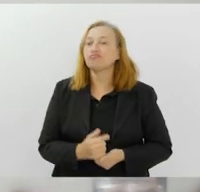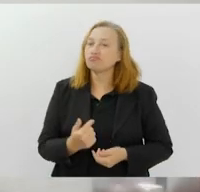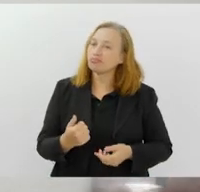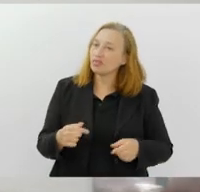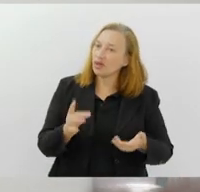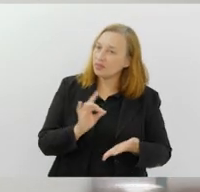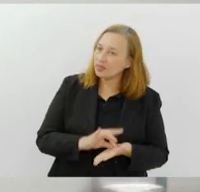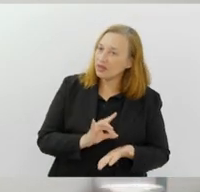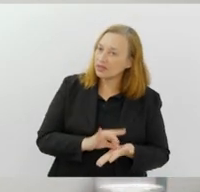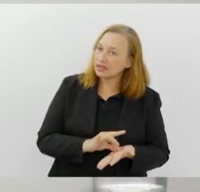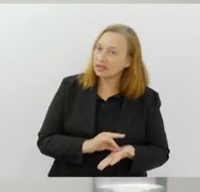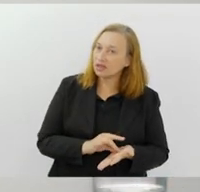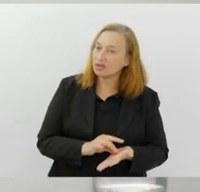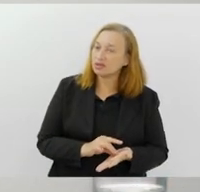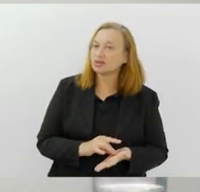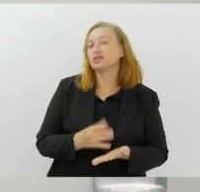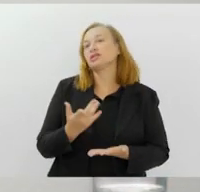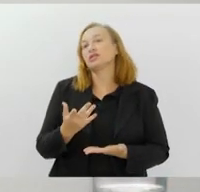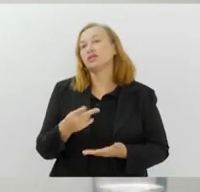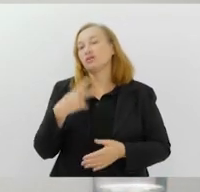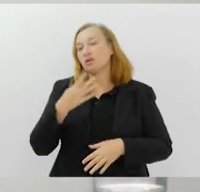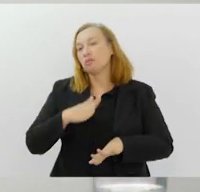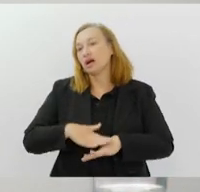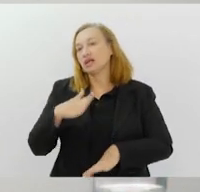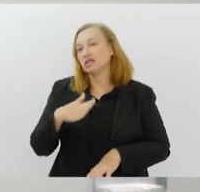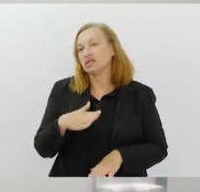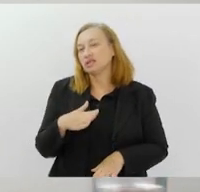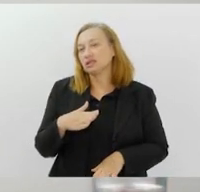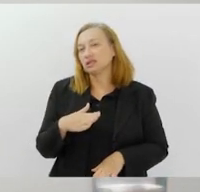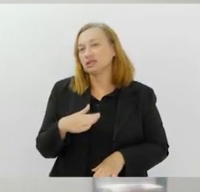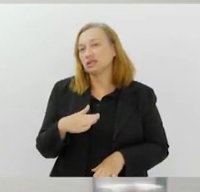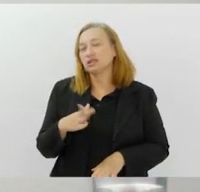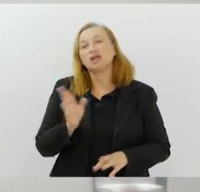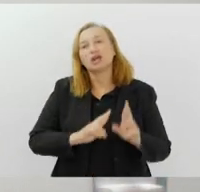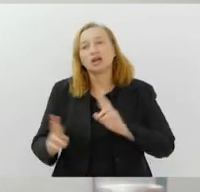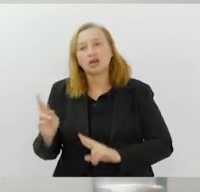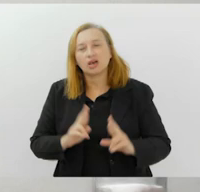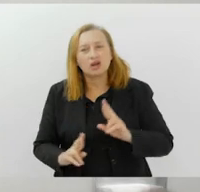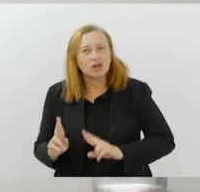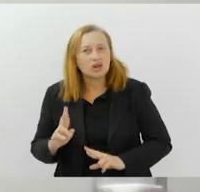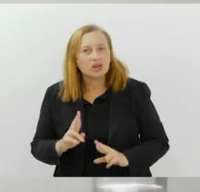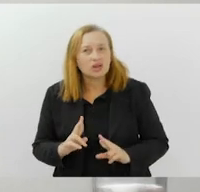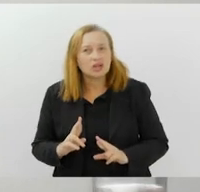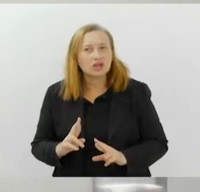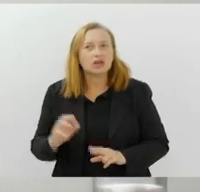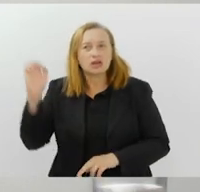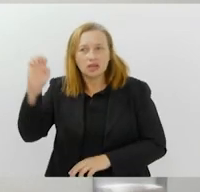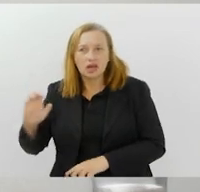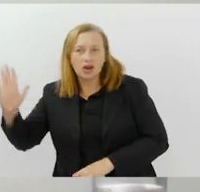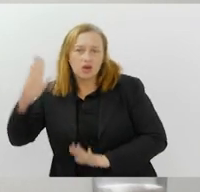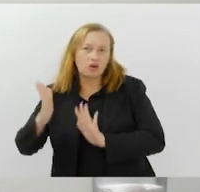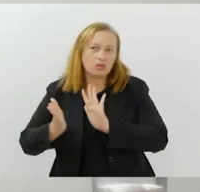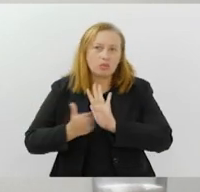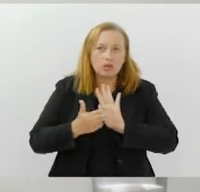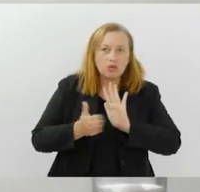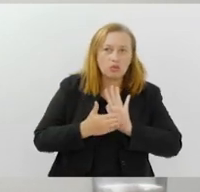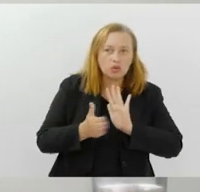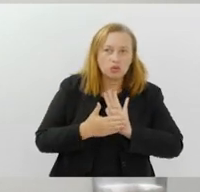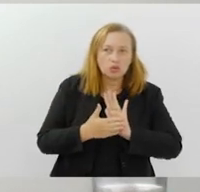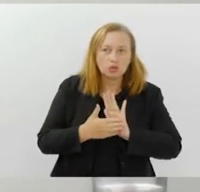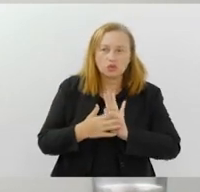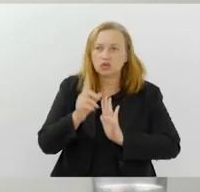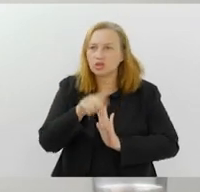verdade compactuo muito mais com o que traz aqui em relação a que que a Europa propôs assim o banimento do